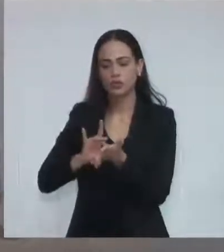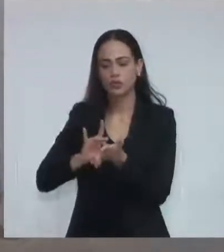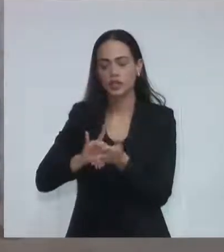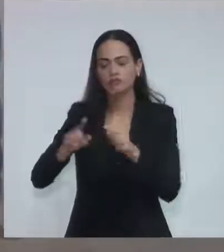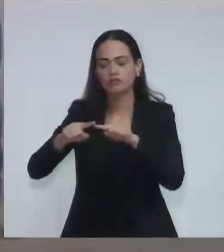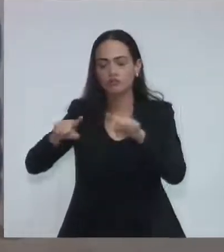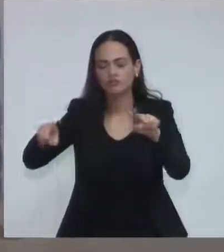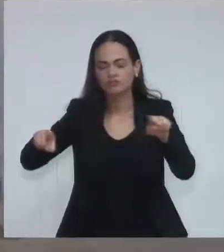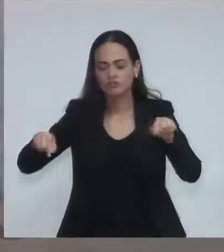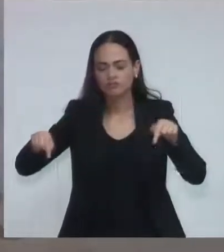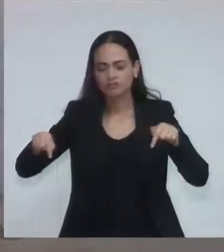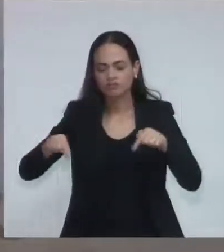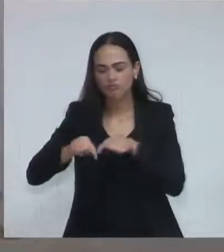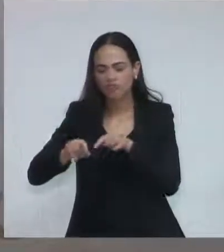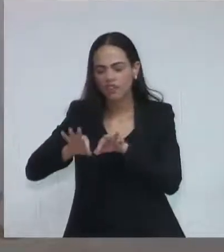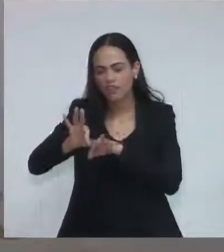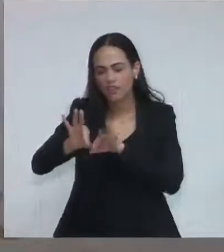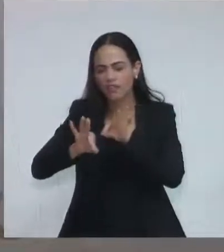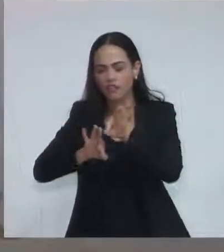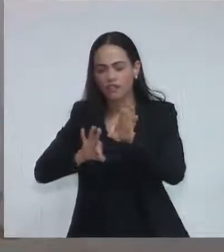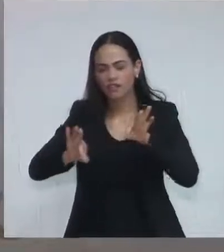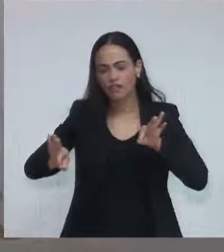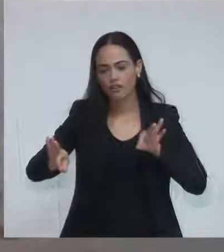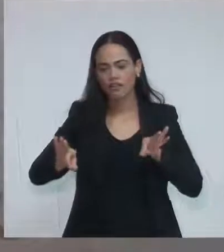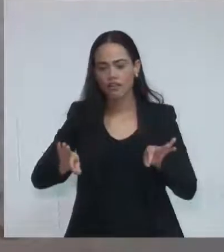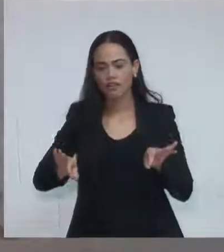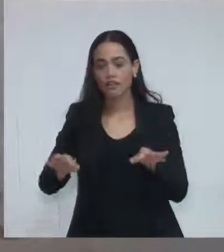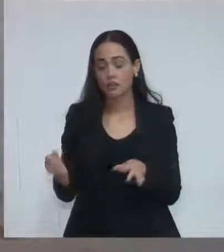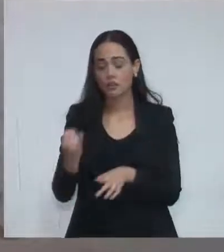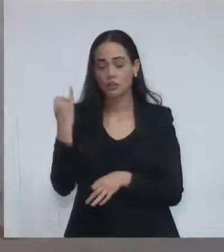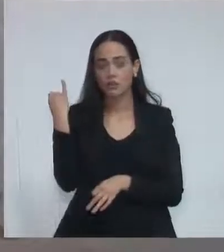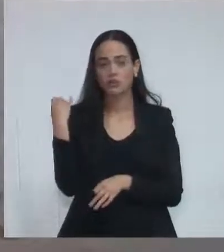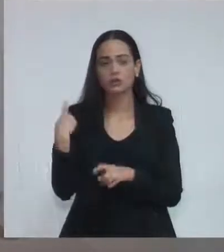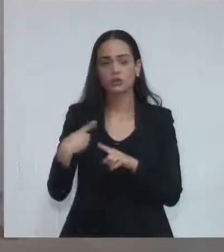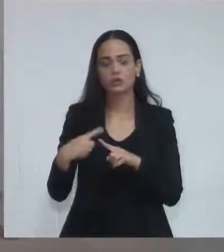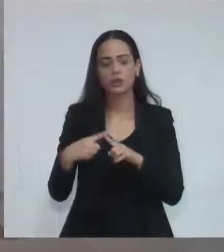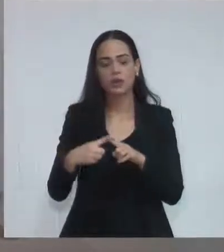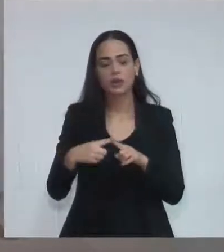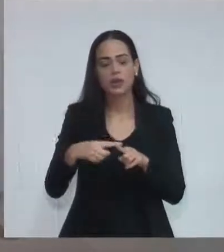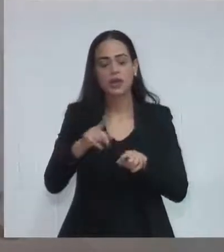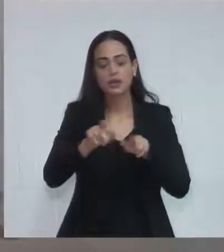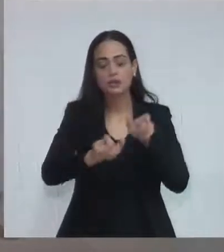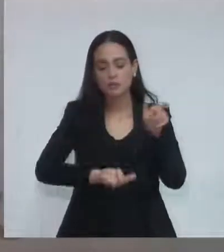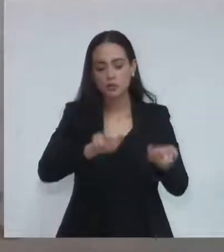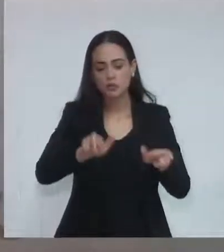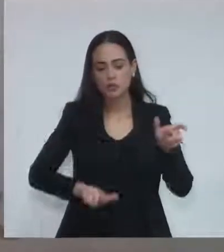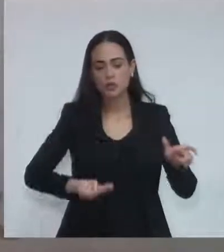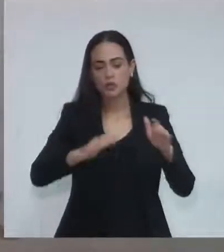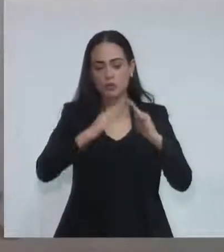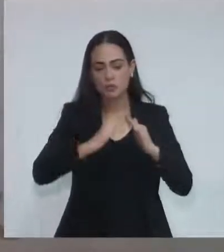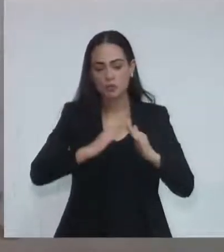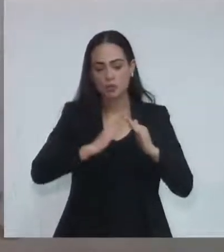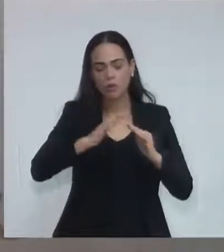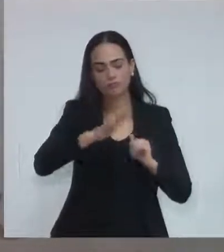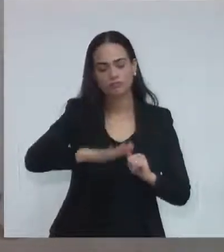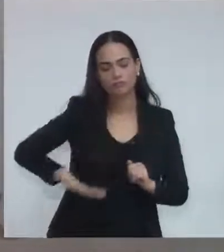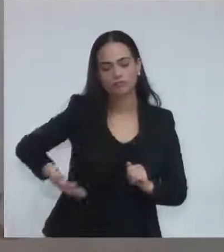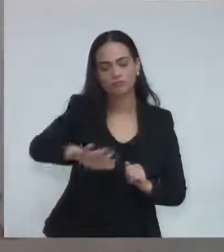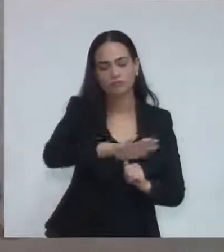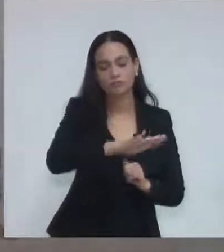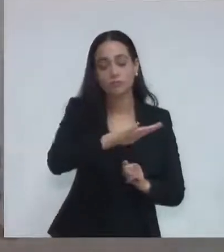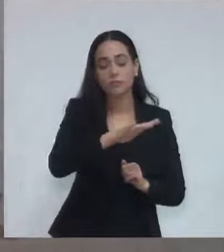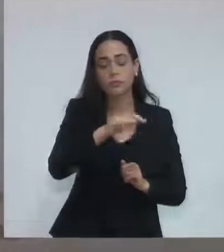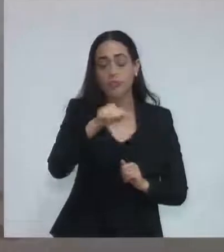moradores. Foram vários moradores que me procuraram lá do bairro, e existe uma dúvida, né, porque eles têm